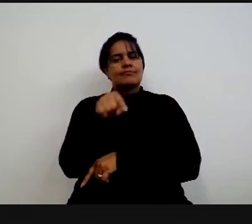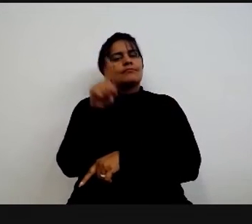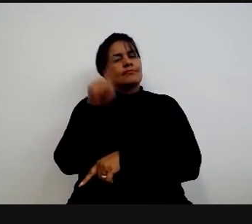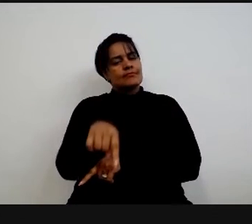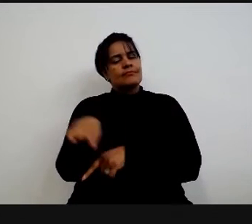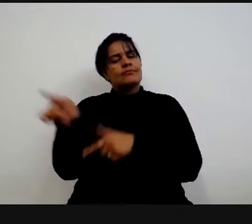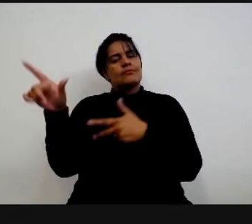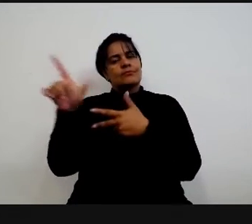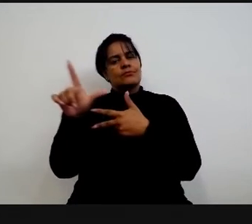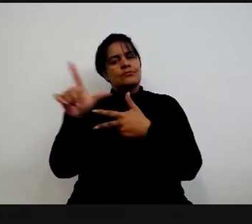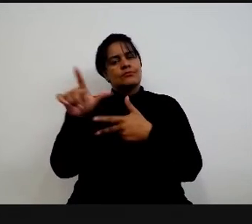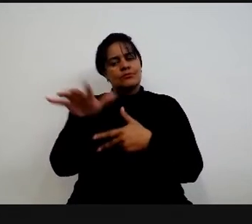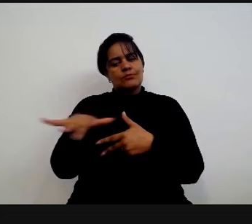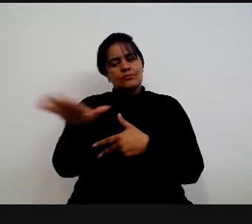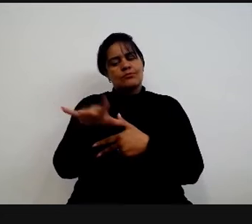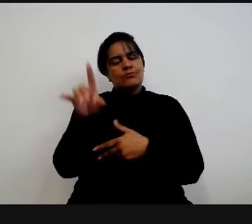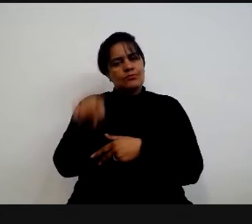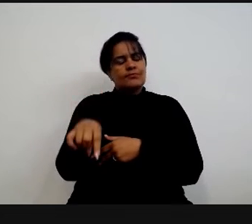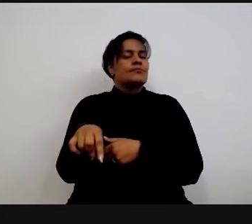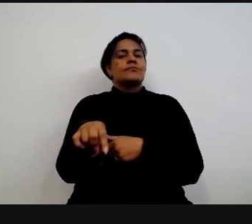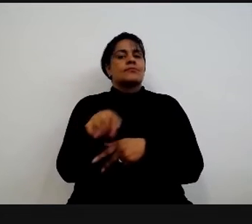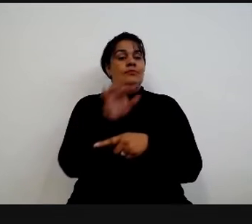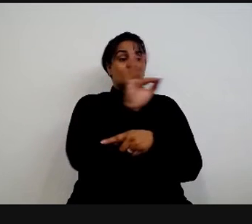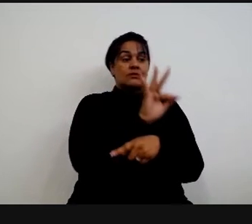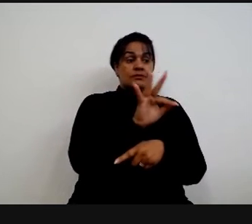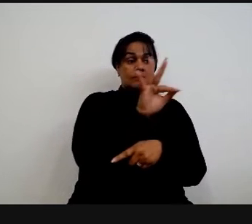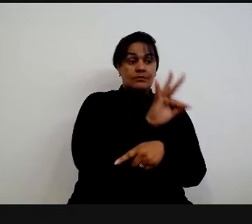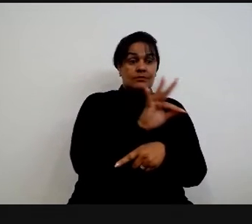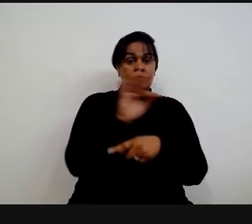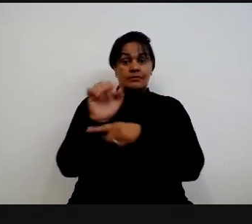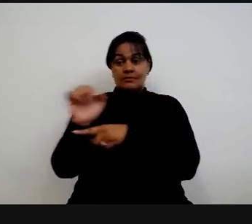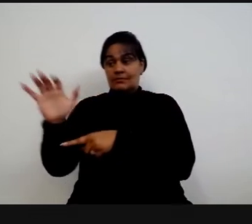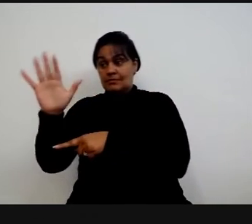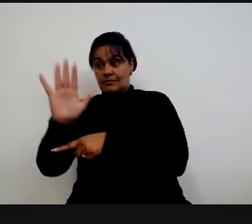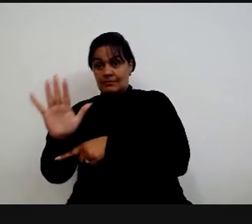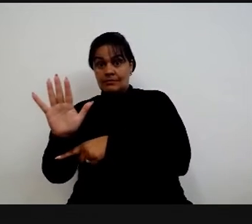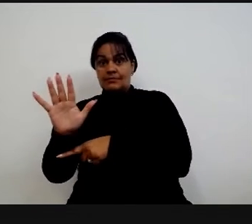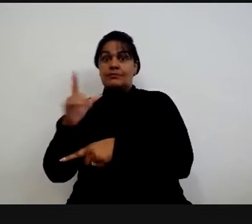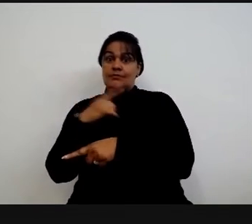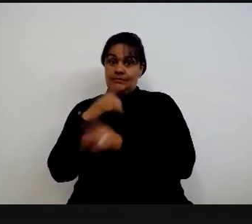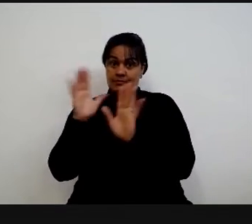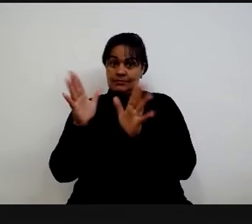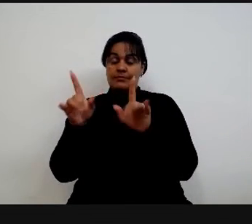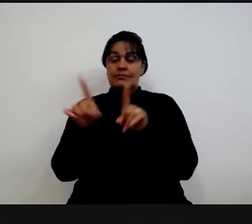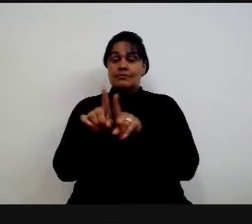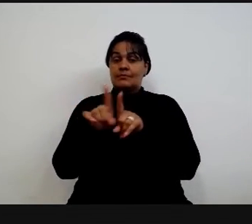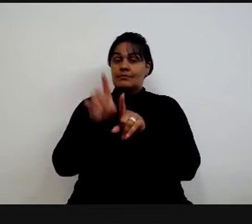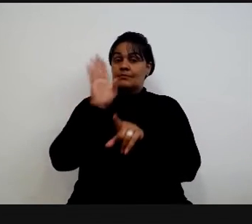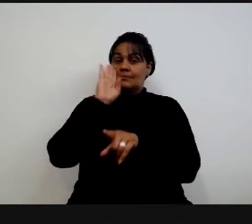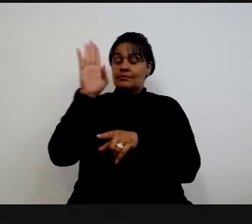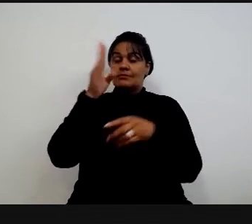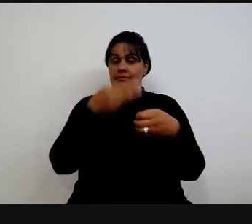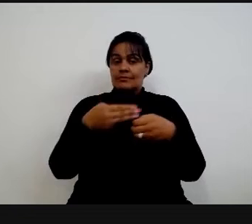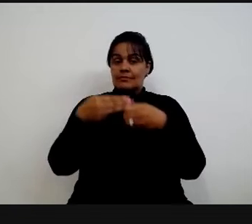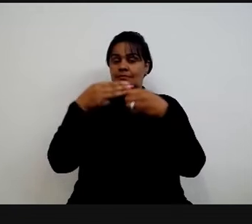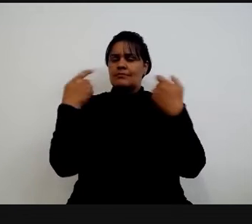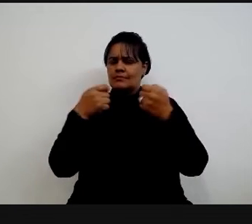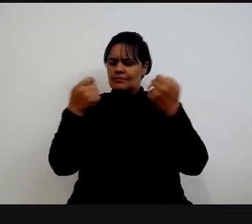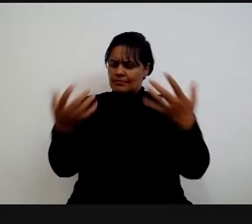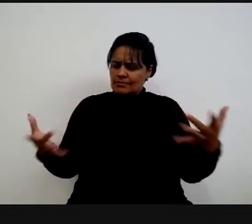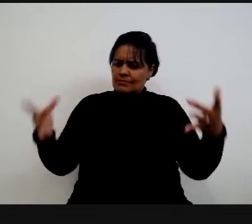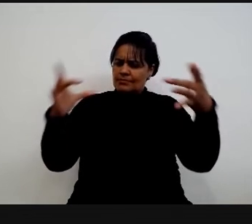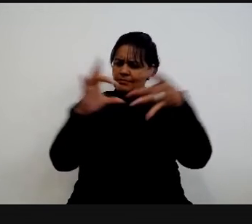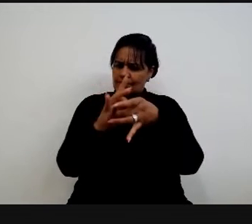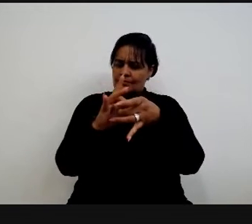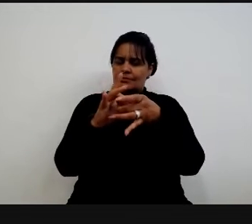os legislativos, não só o federal e os estaduais que já têm, mas principalmente os municipais, precisam se envolver também